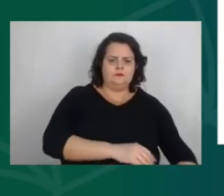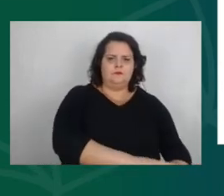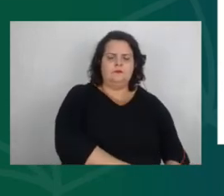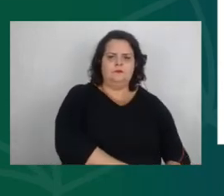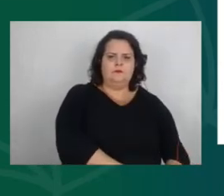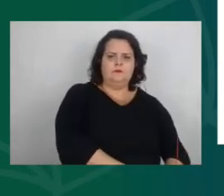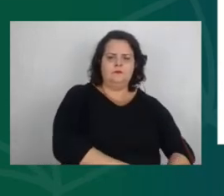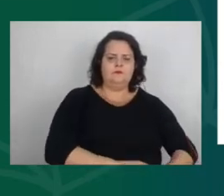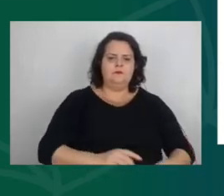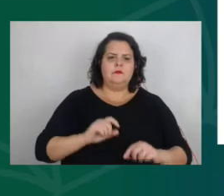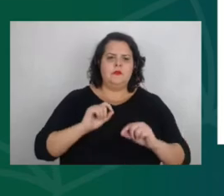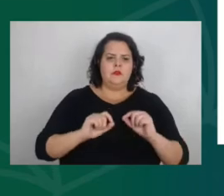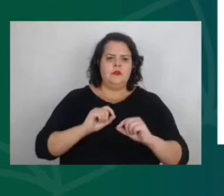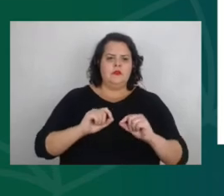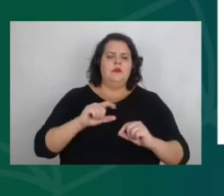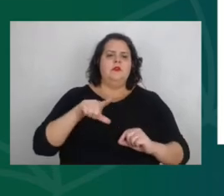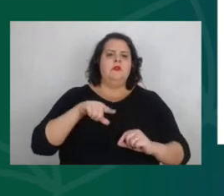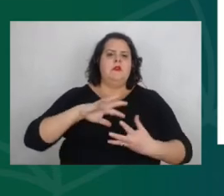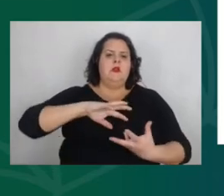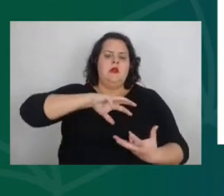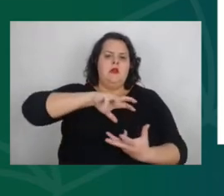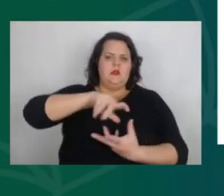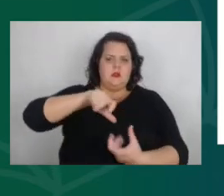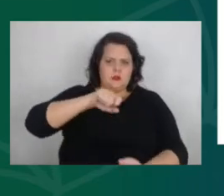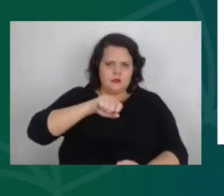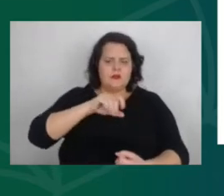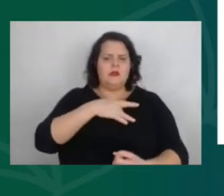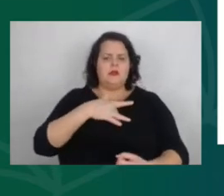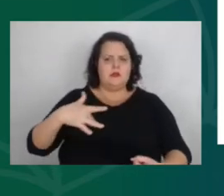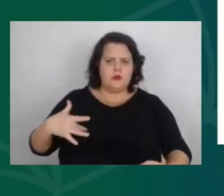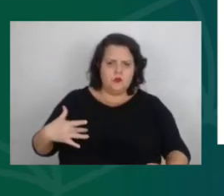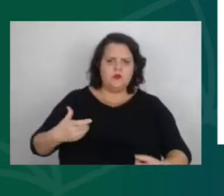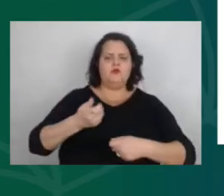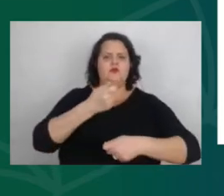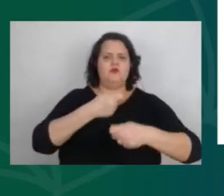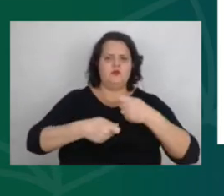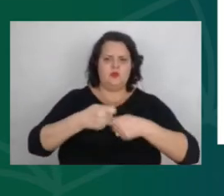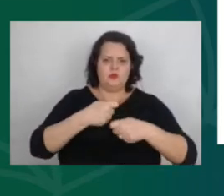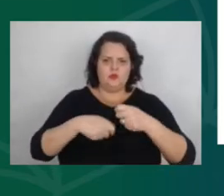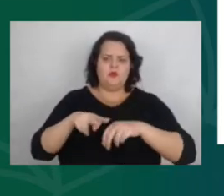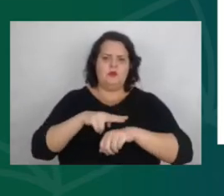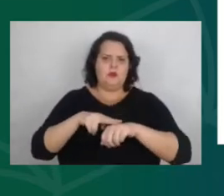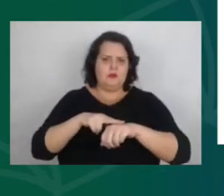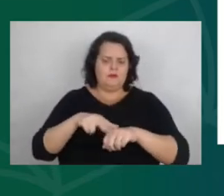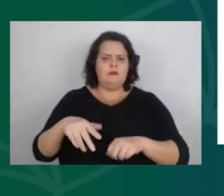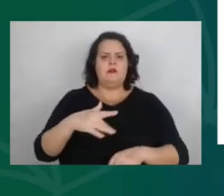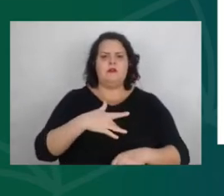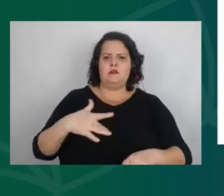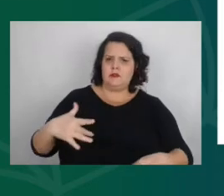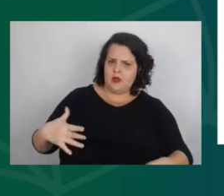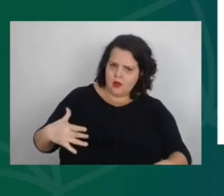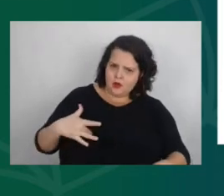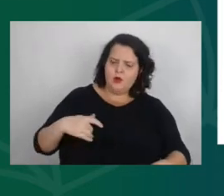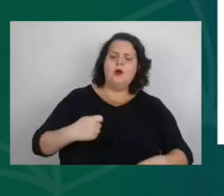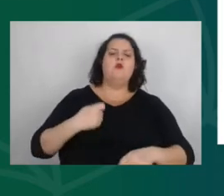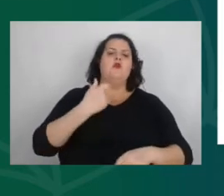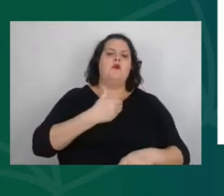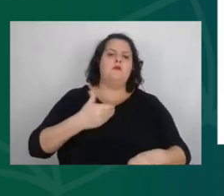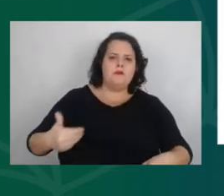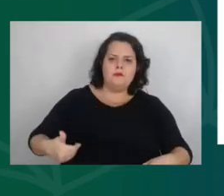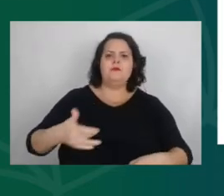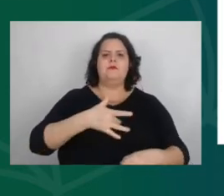Seja no foco de sustentabilidade e saúde, economia verde e saúde, governança e saúde e meio ambiente,